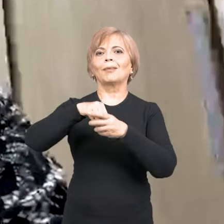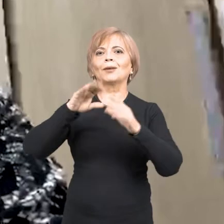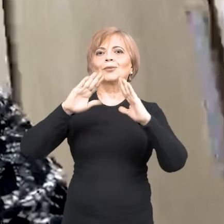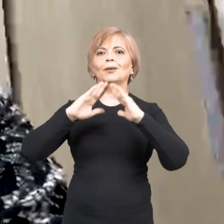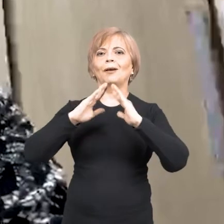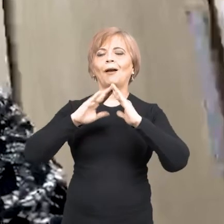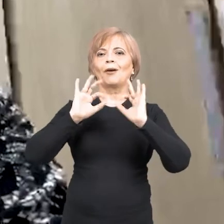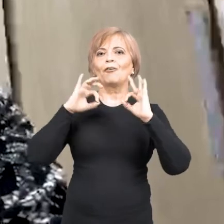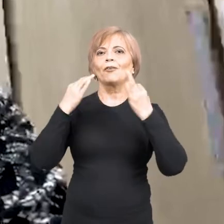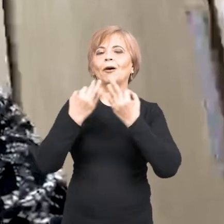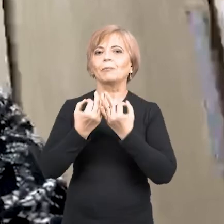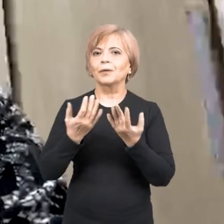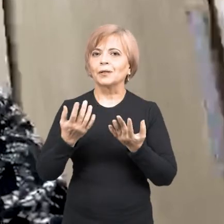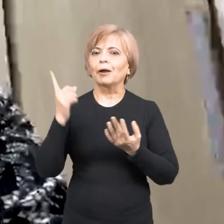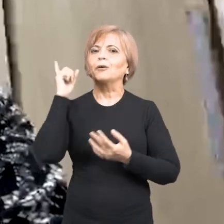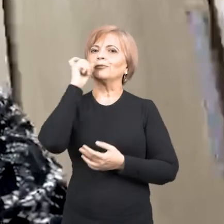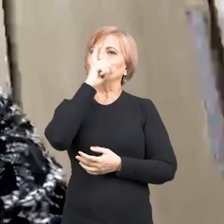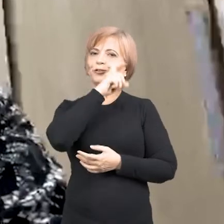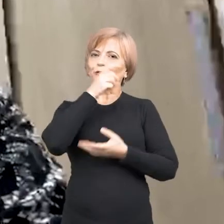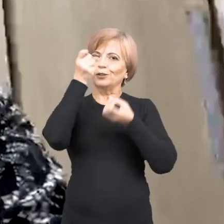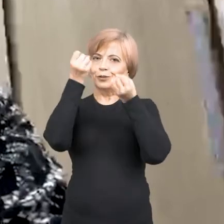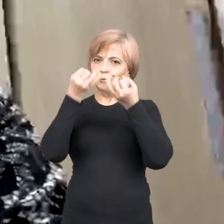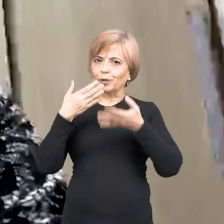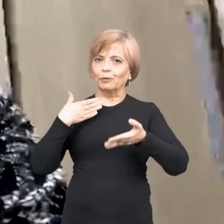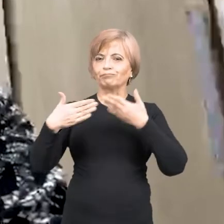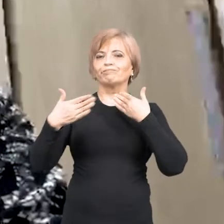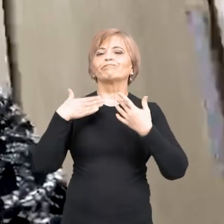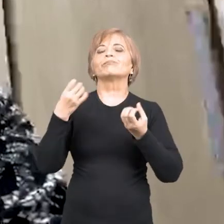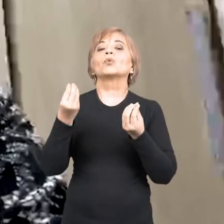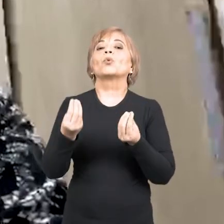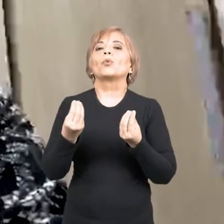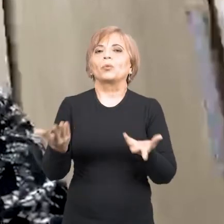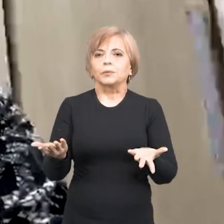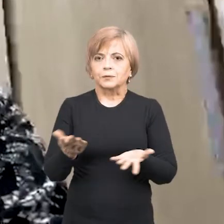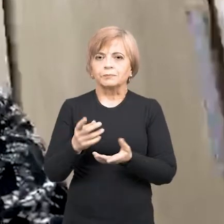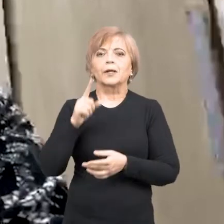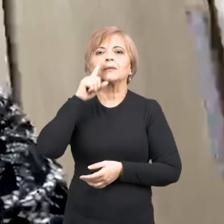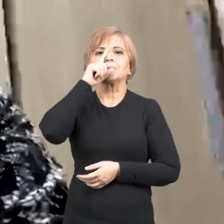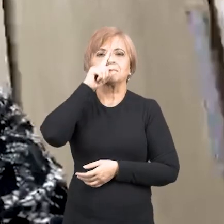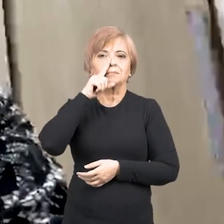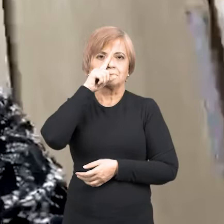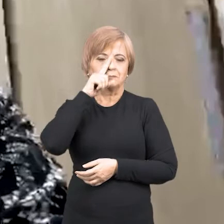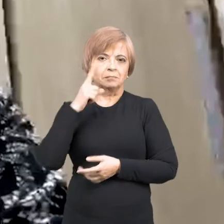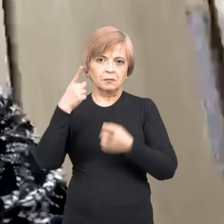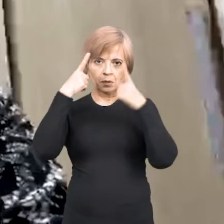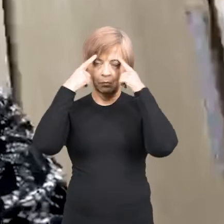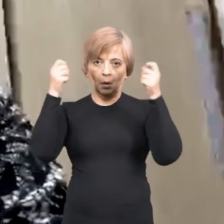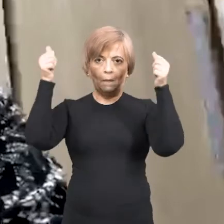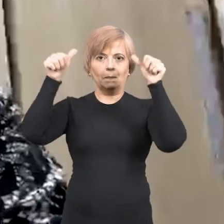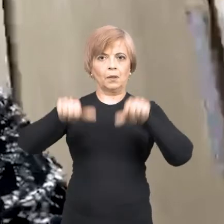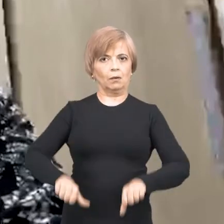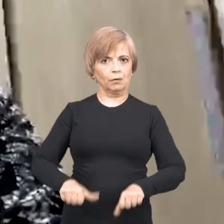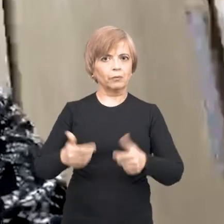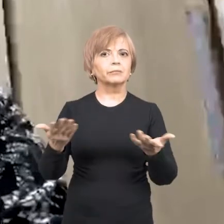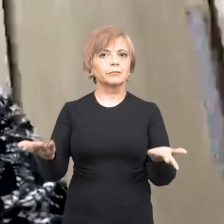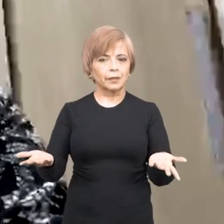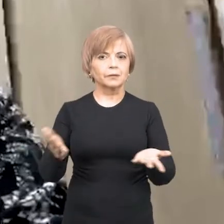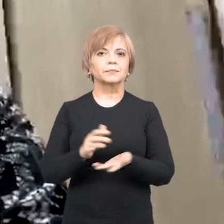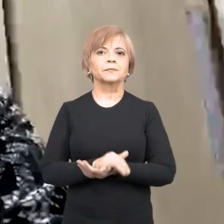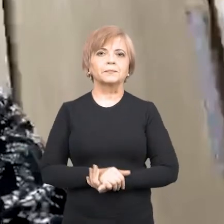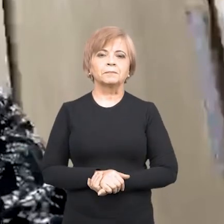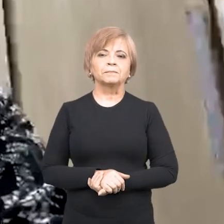ambiente doméstico e isso, de fato, aumenta o risco, né, de acirrar,